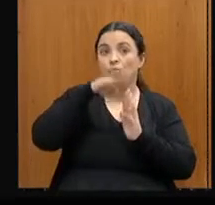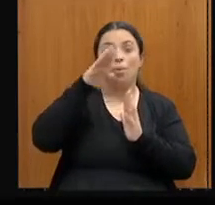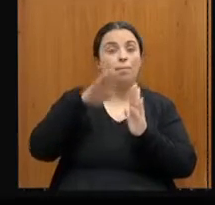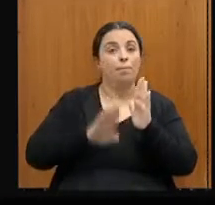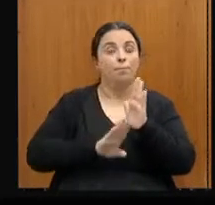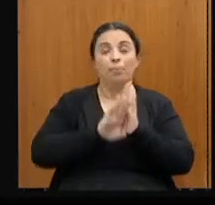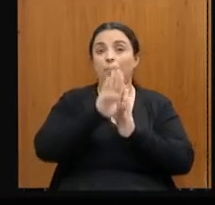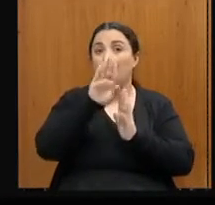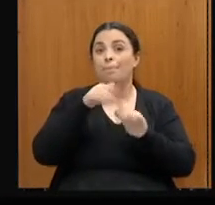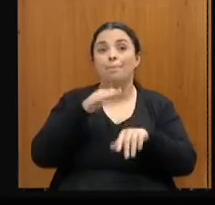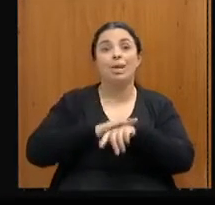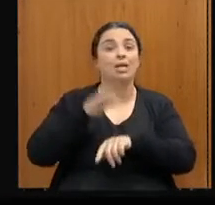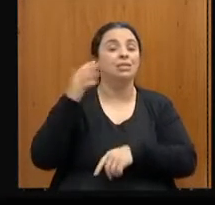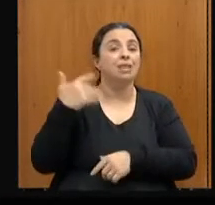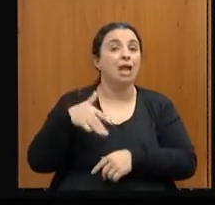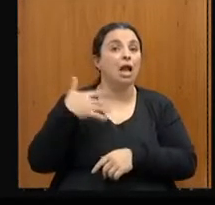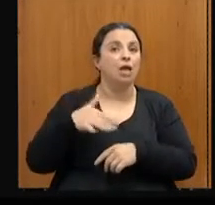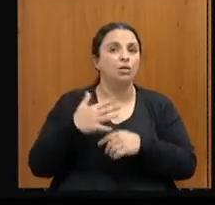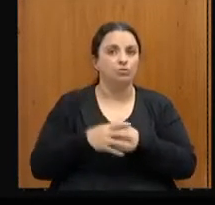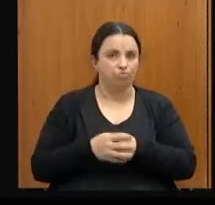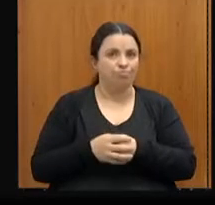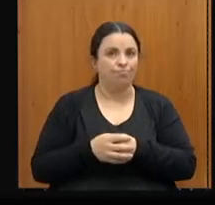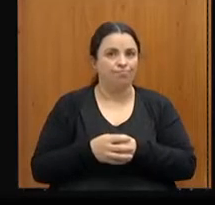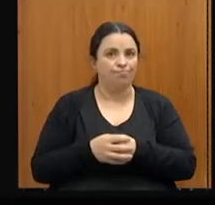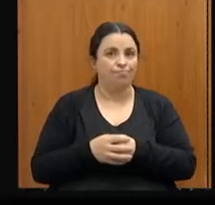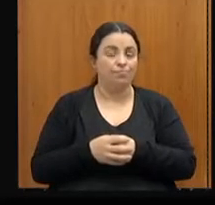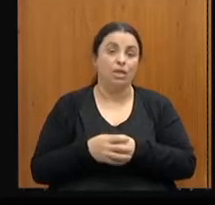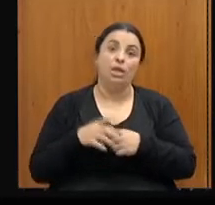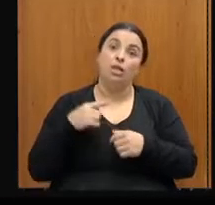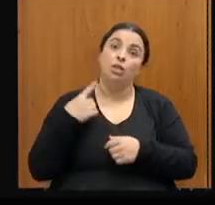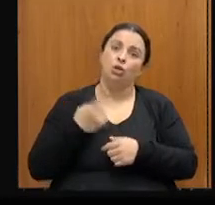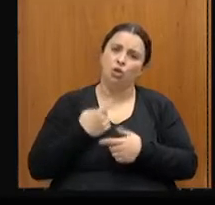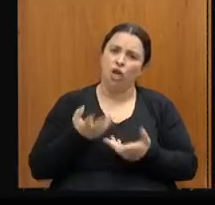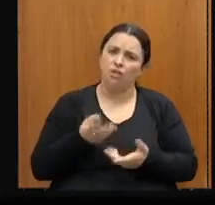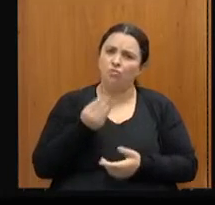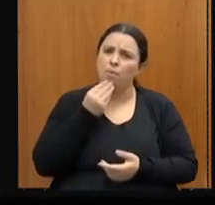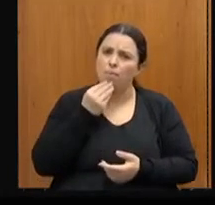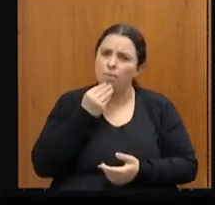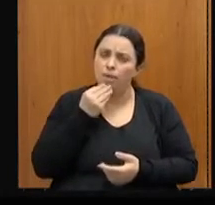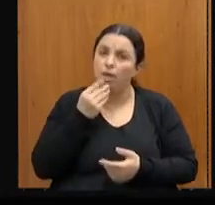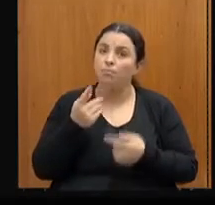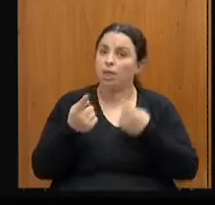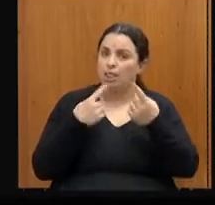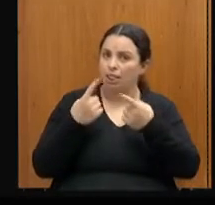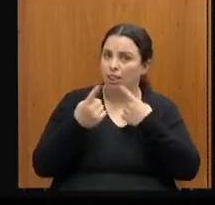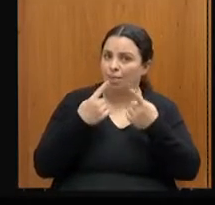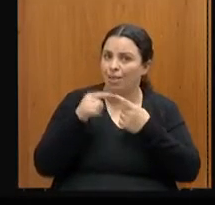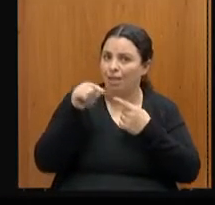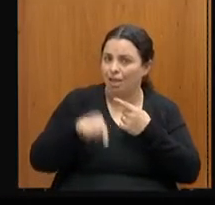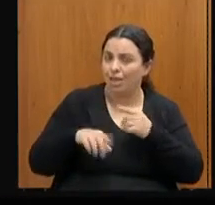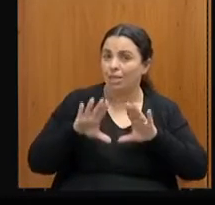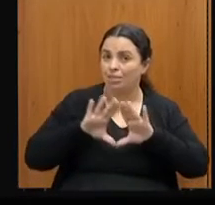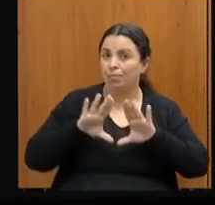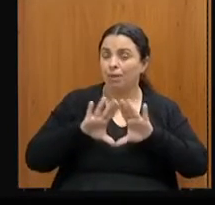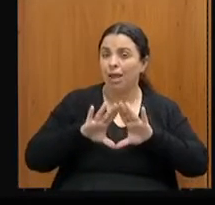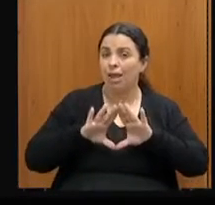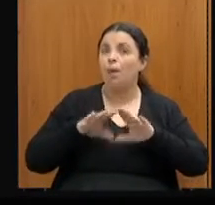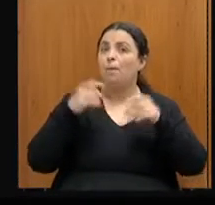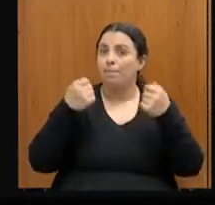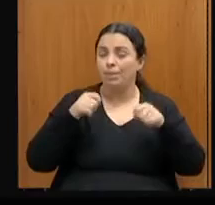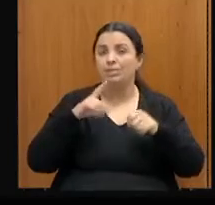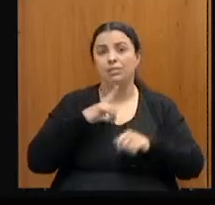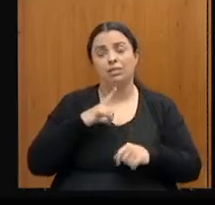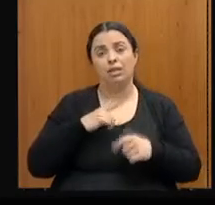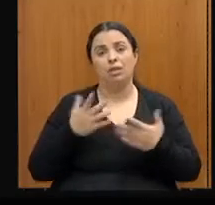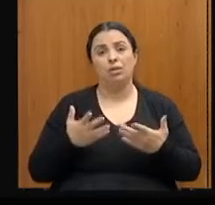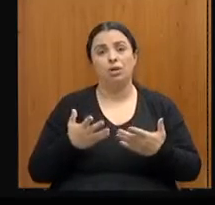demonstrava é de forma diferente nós vamos ter oportunidade que tá fazendo esse debate na Assembleia porque foi